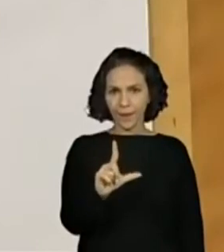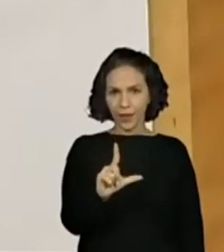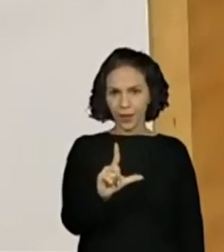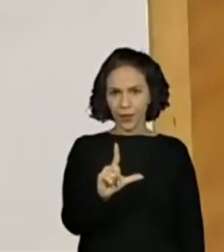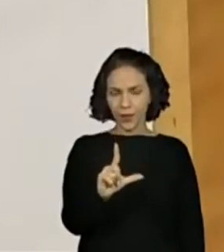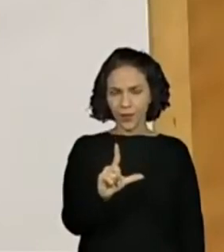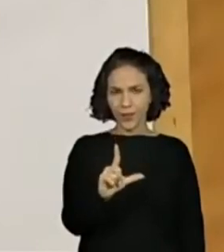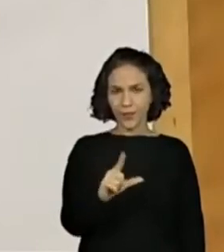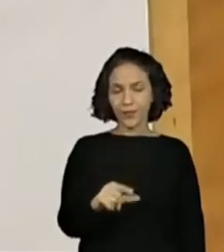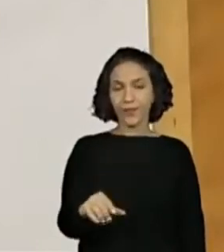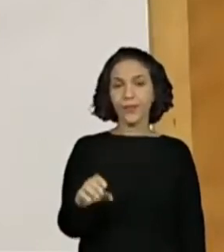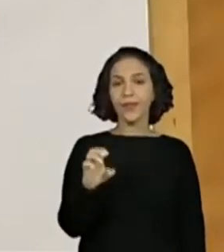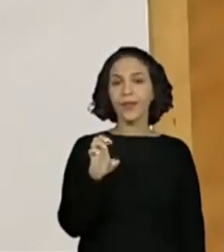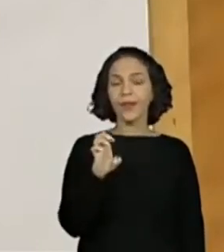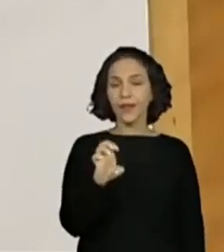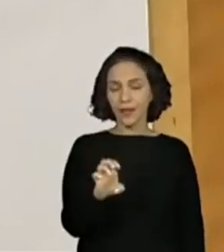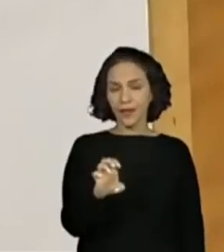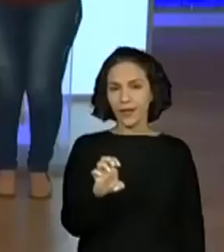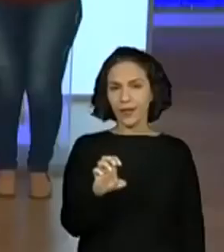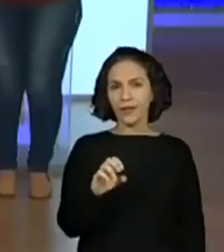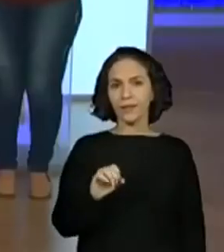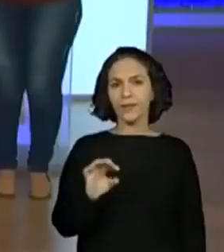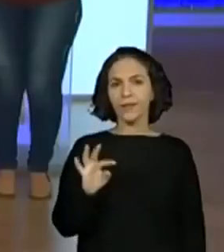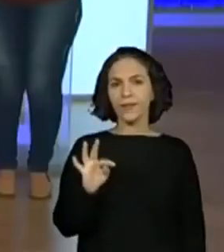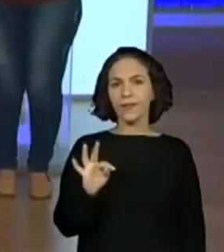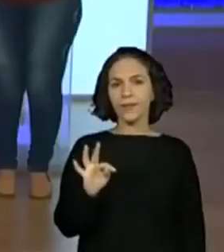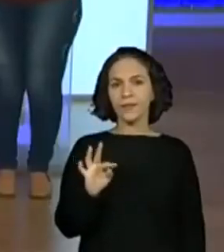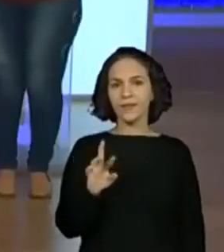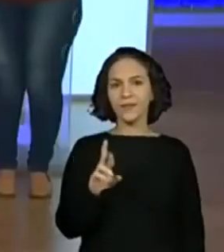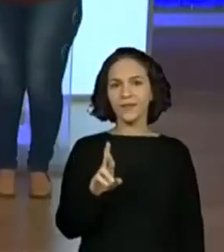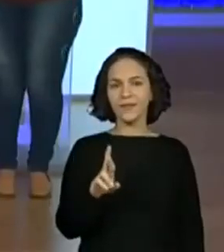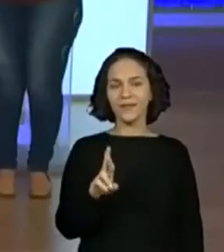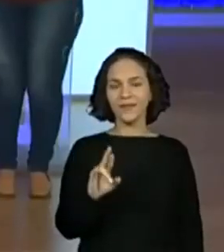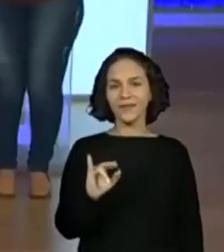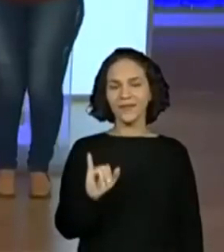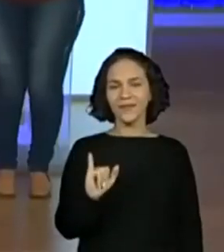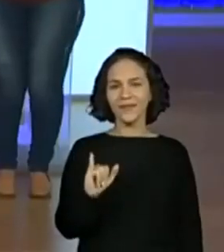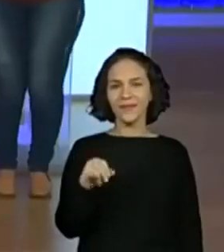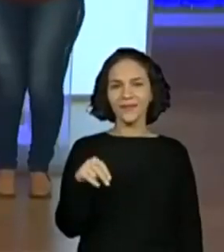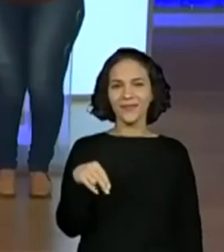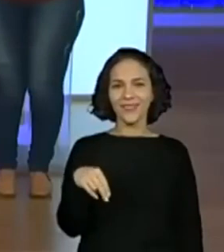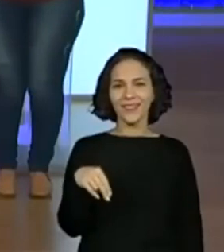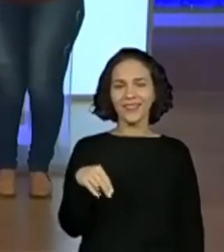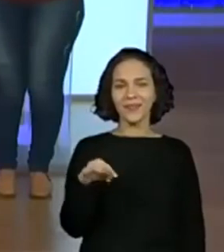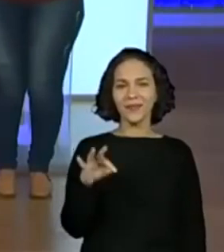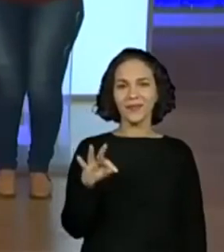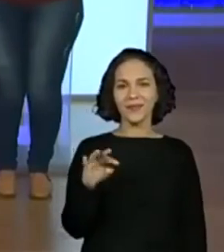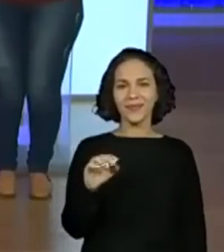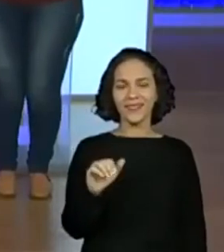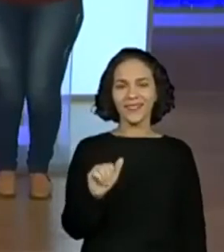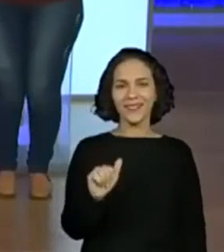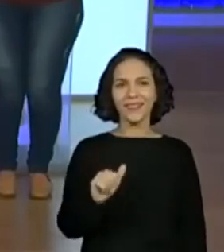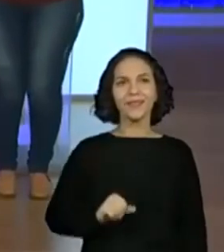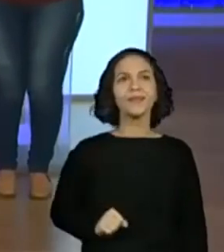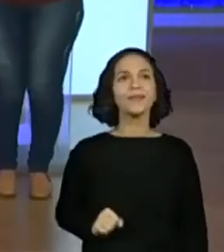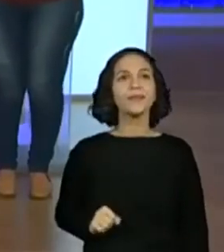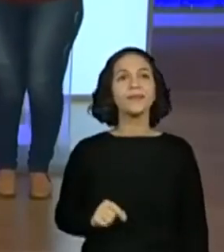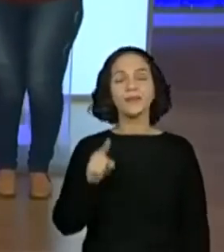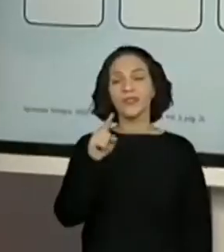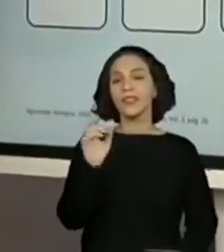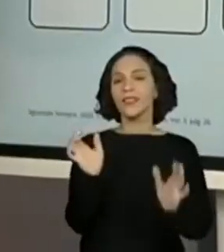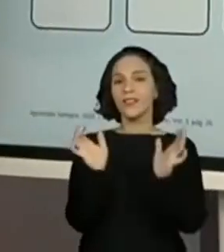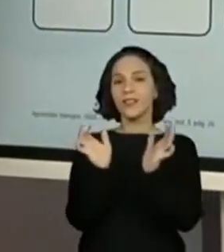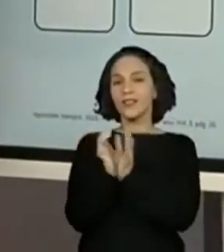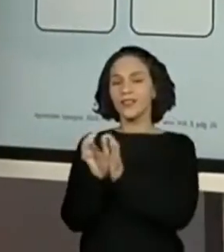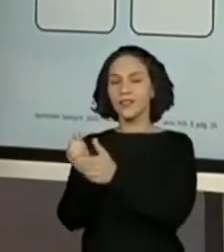fazendo aqui é para vocês jogarem lá no chat por ano e turma. Se vocês quiserem dar um retorno para a gente, é legal. Vocês